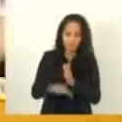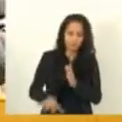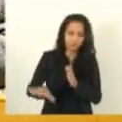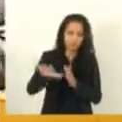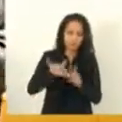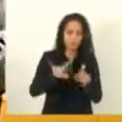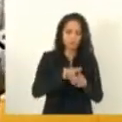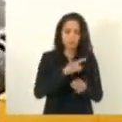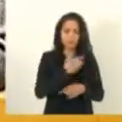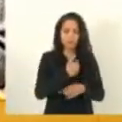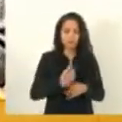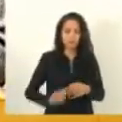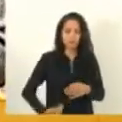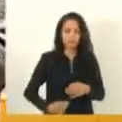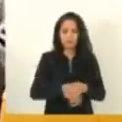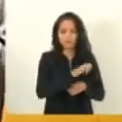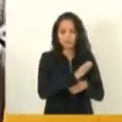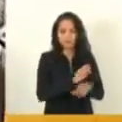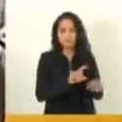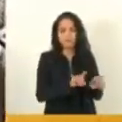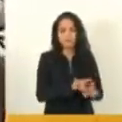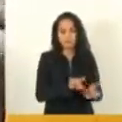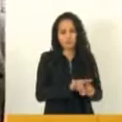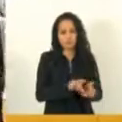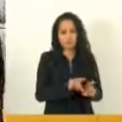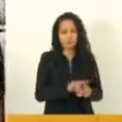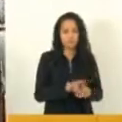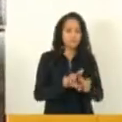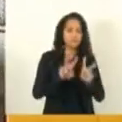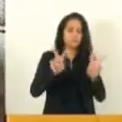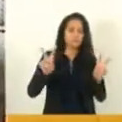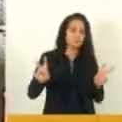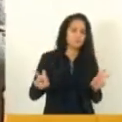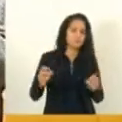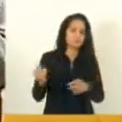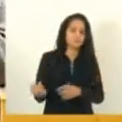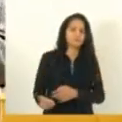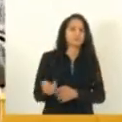do governo estadual, sobre a importância